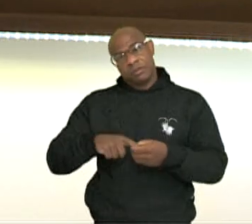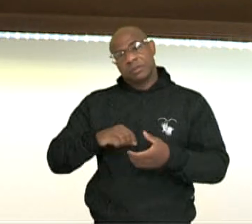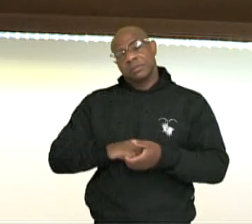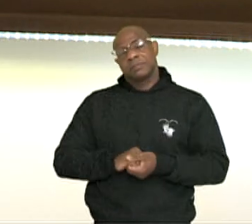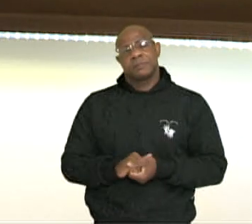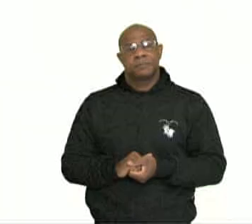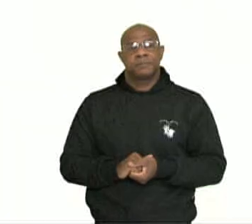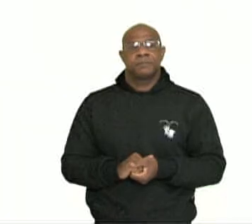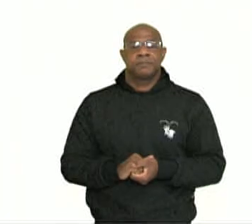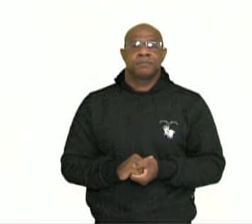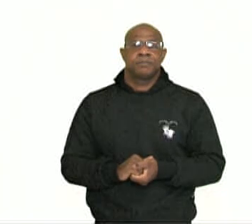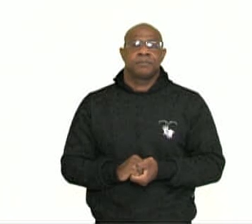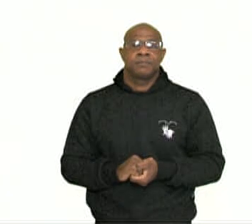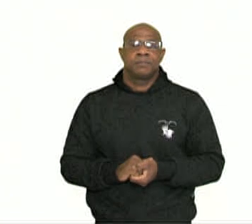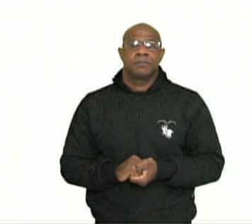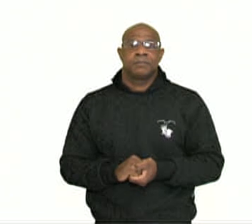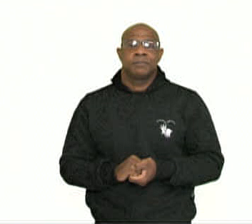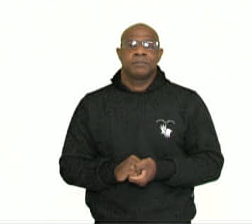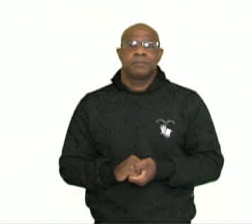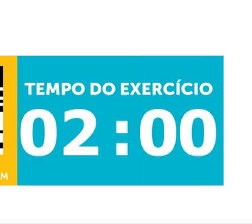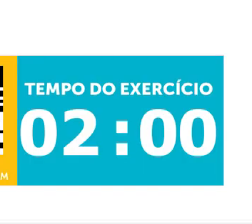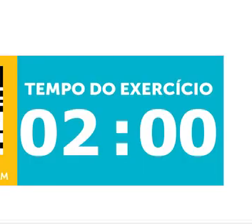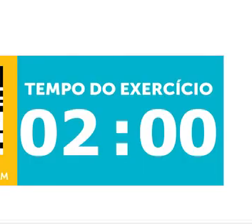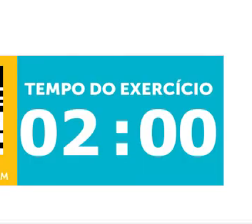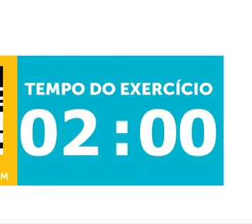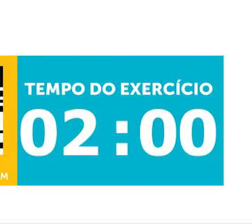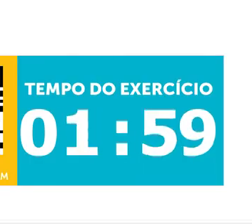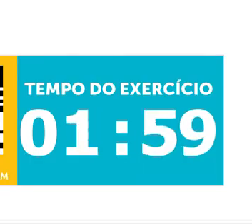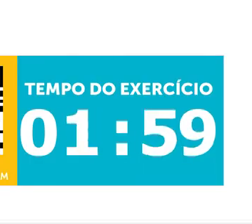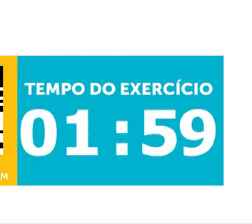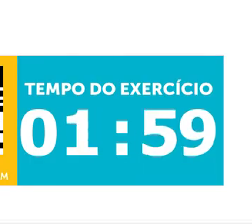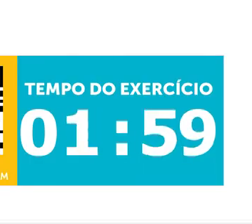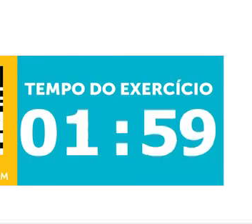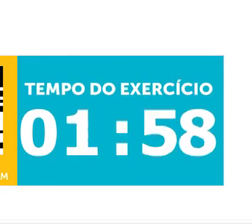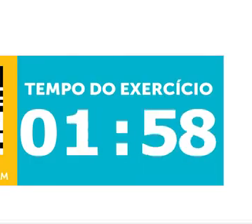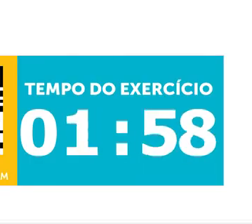contigo fazer a conferência da resposta. Até daqui a pouquinho.